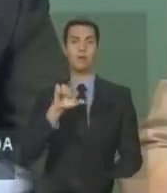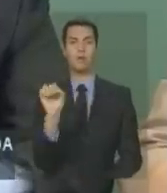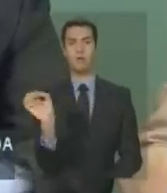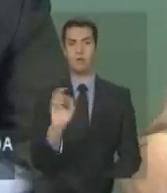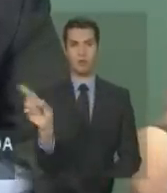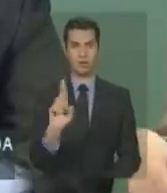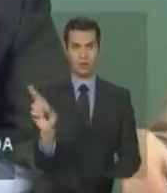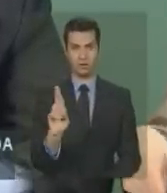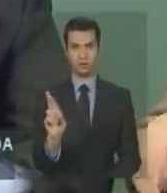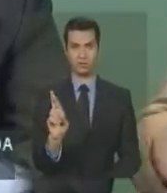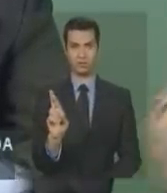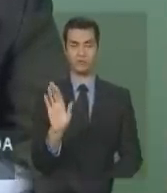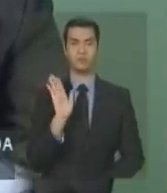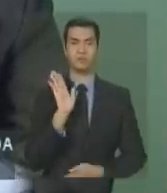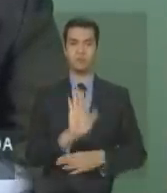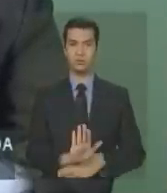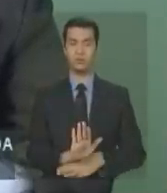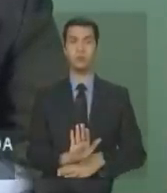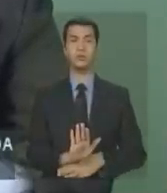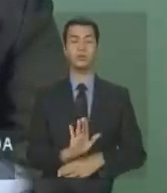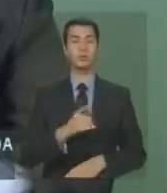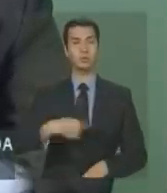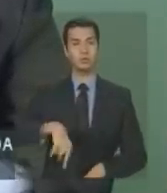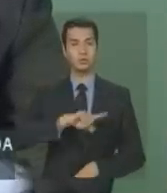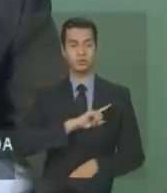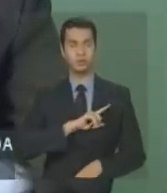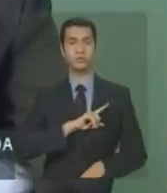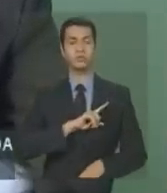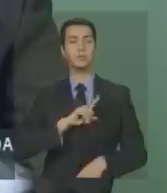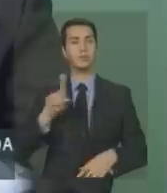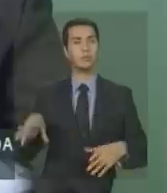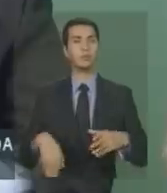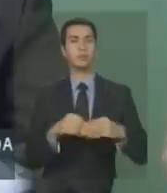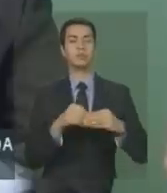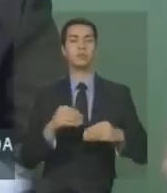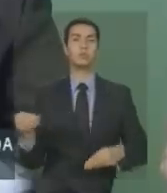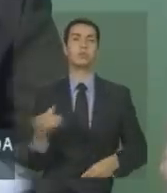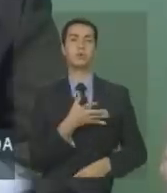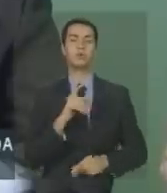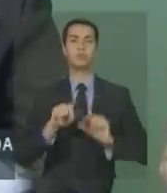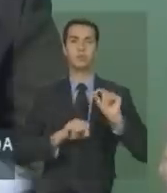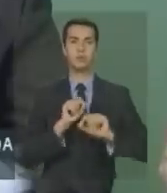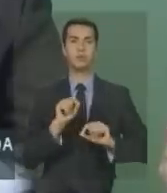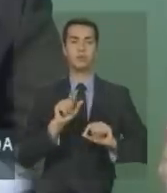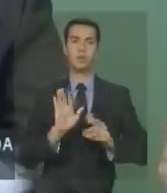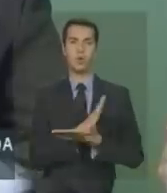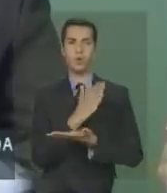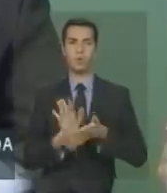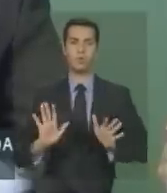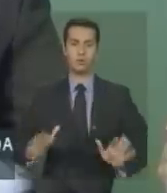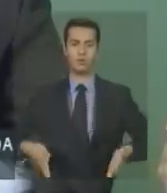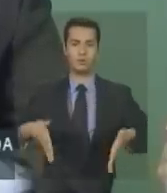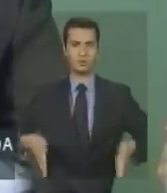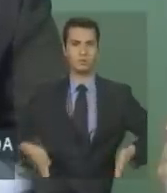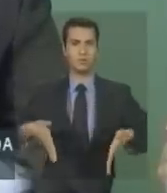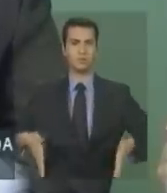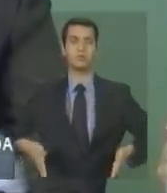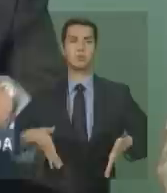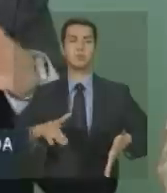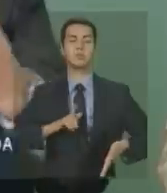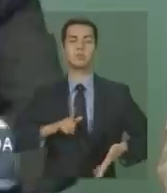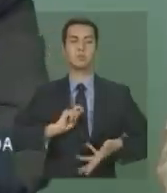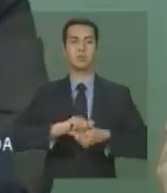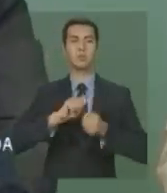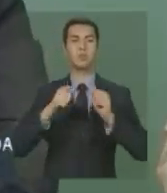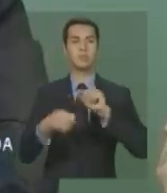nisso nós estamos incluindo também uma coisa nova que é tem algumas cadeiras de rodas que tem um processo de adaptação que é